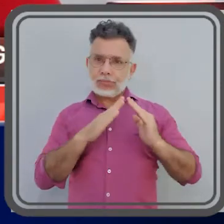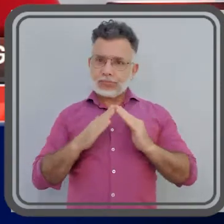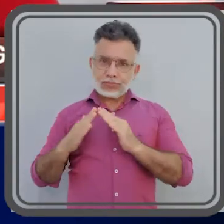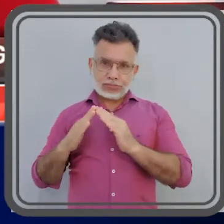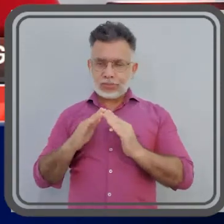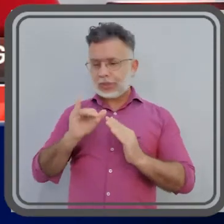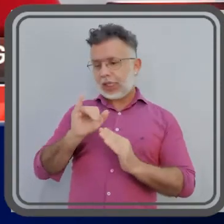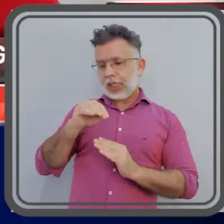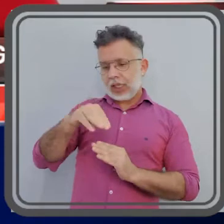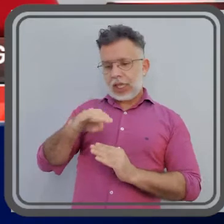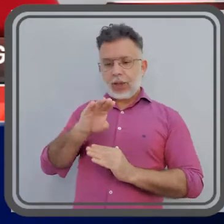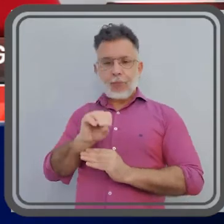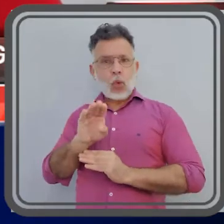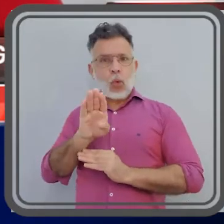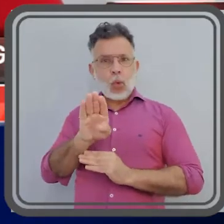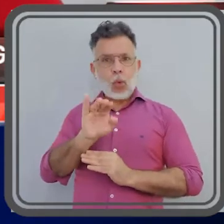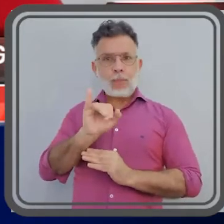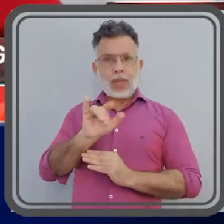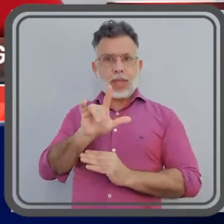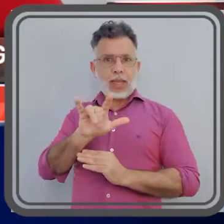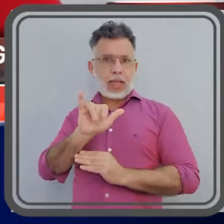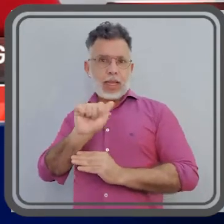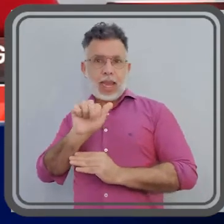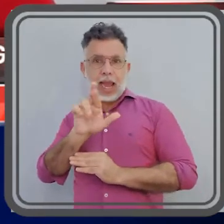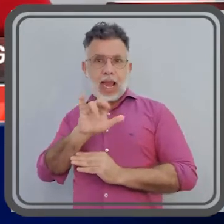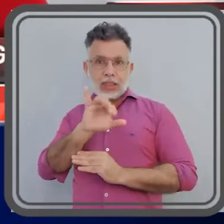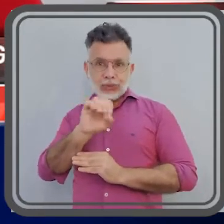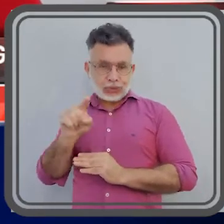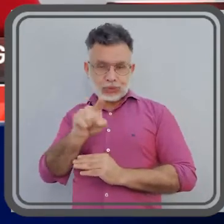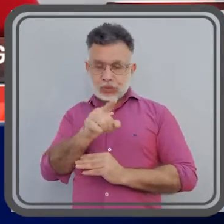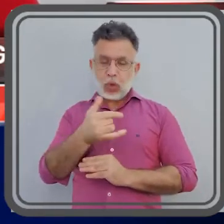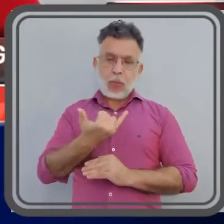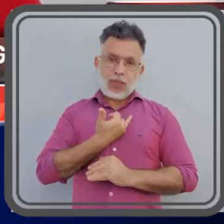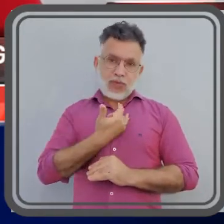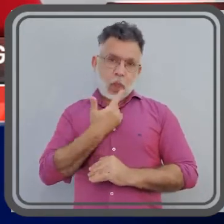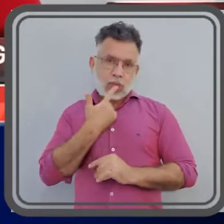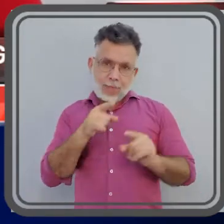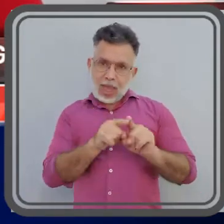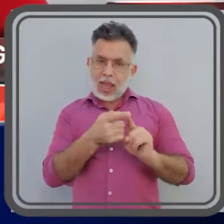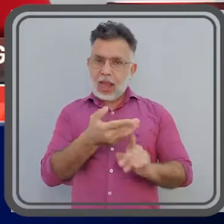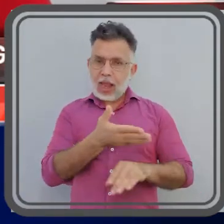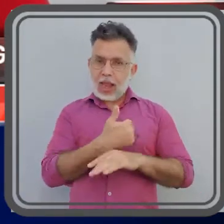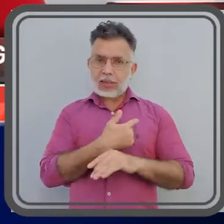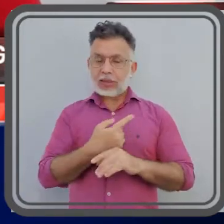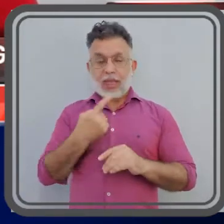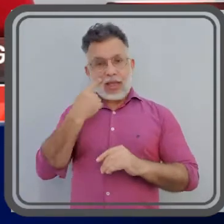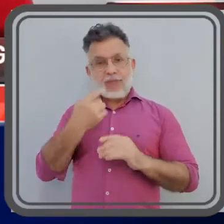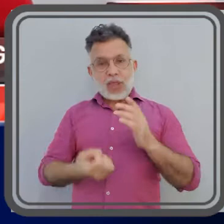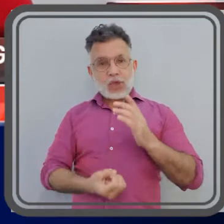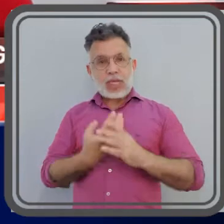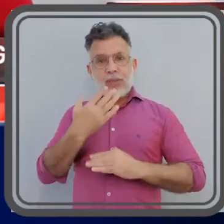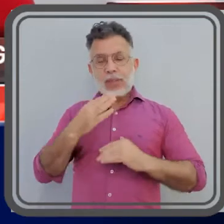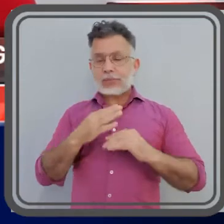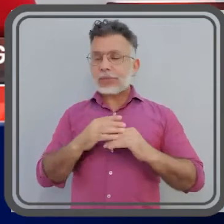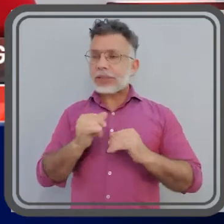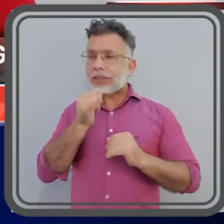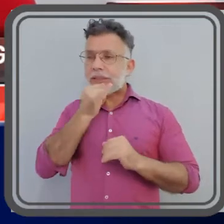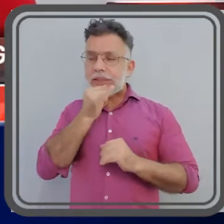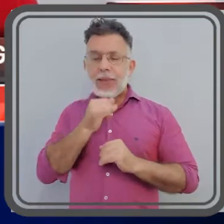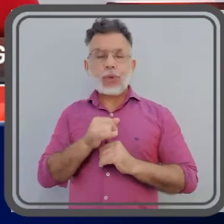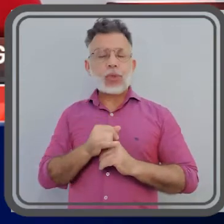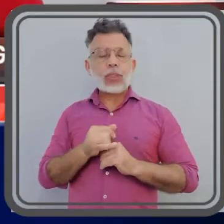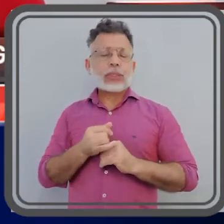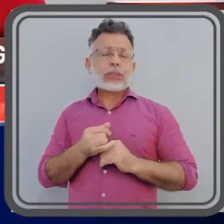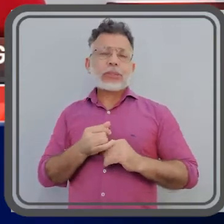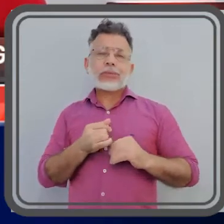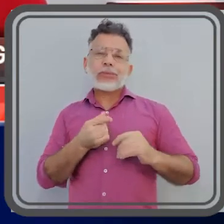fundos imobiliários, uhum. Eu acho que até esse movimento do residencial que você comentou agora há pouco, e a gente viu o nascimento de muitos fundos imobiliários durante esse período